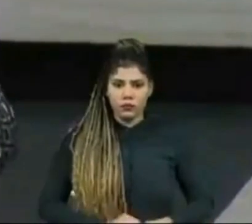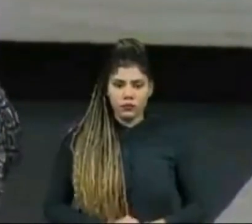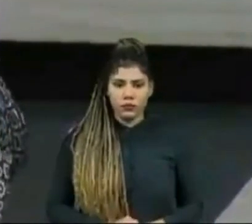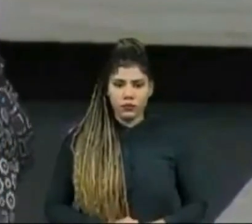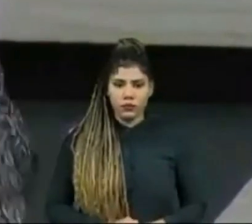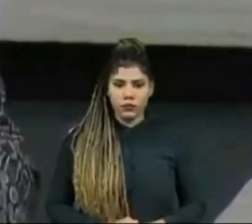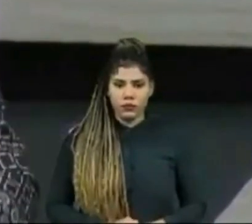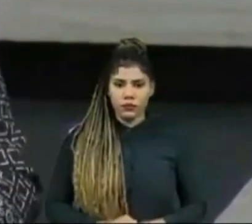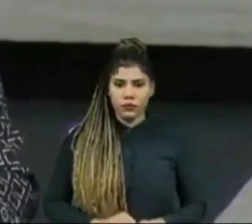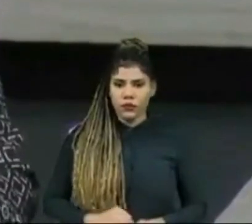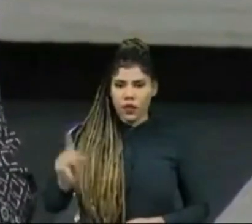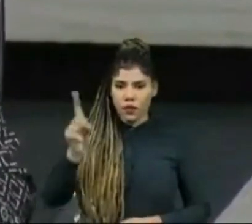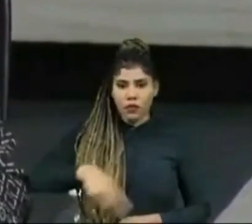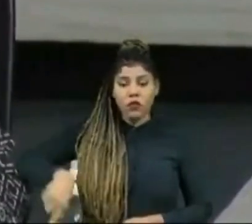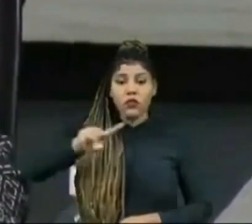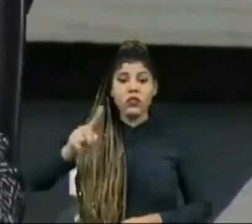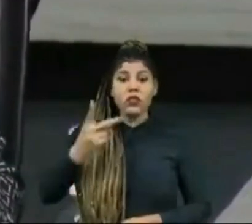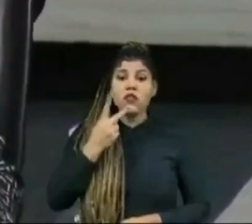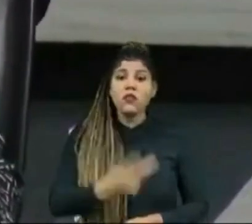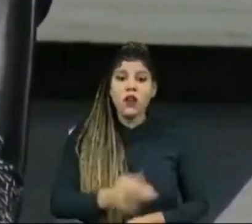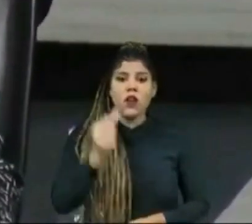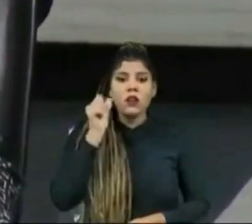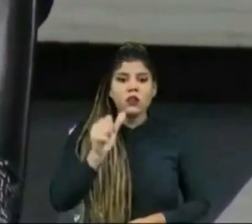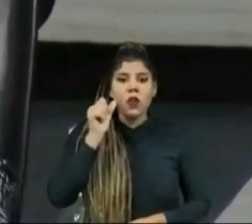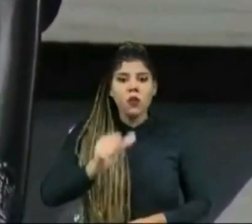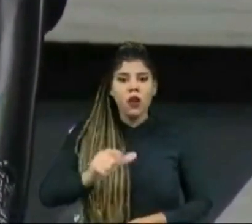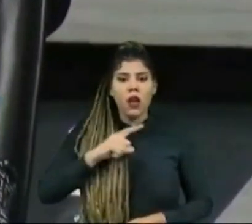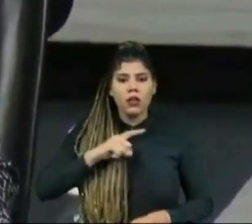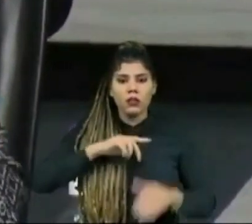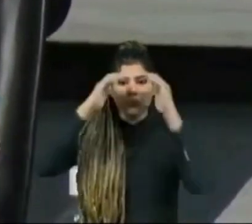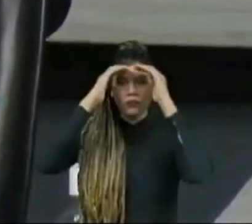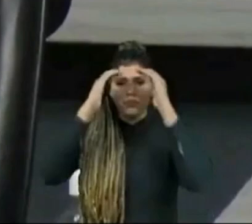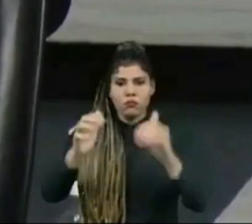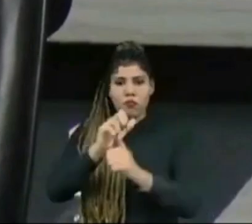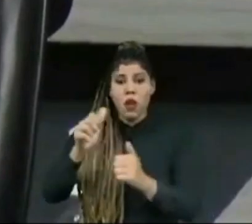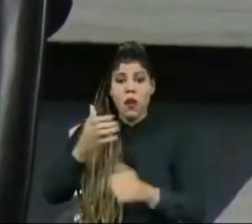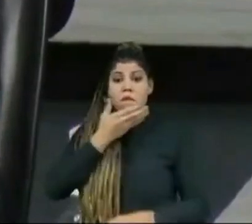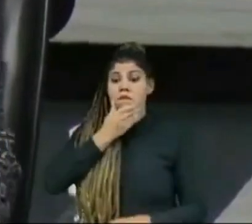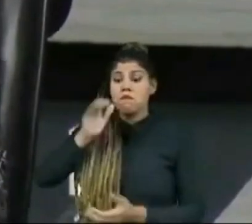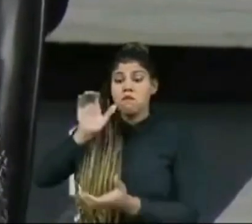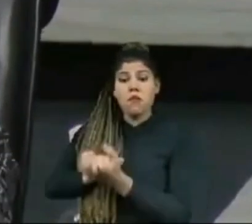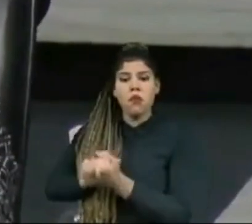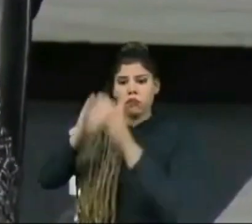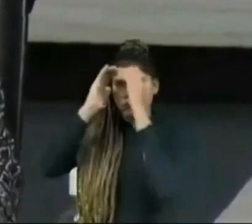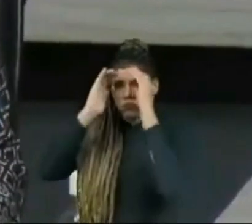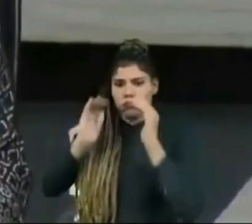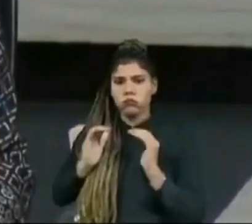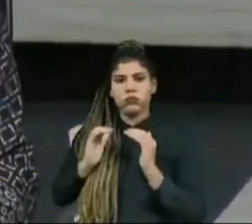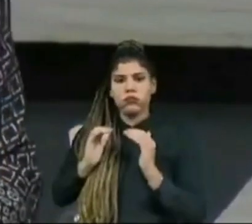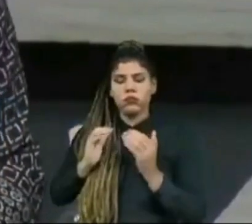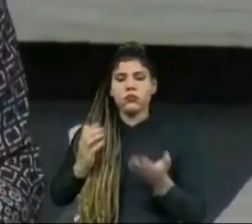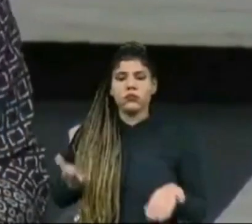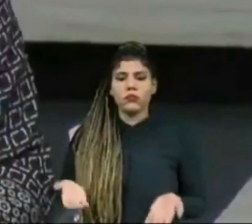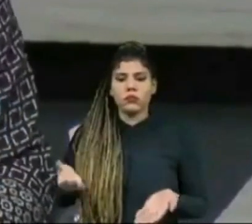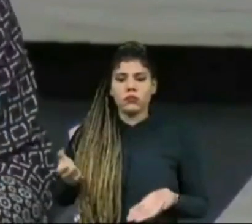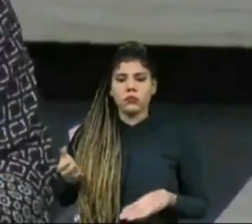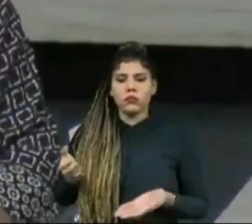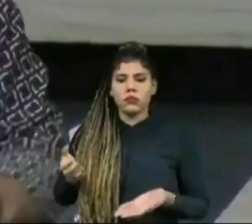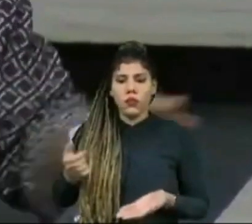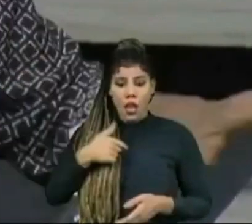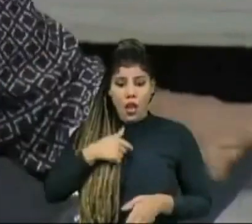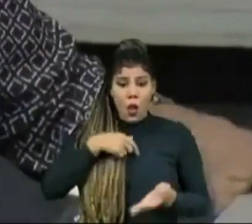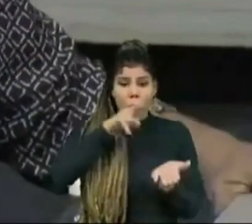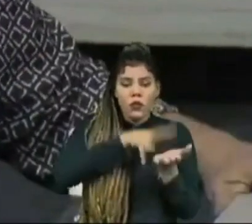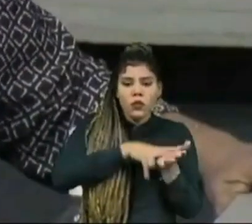Vocês estão falando aqui de uma mulher respeitada pelo marido. O Jazel leva água aqui, deputada ali. Eu deitada, eu passo